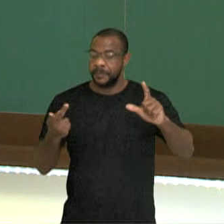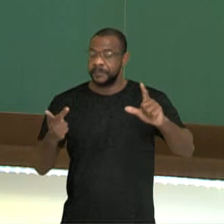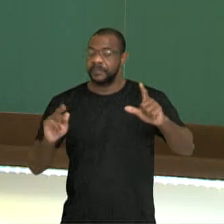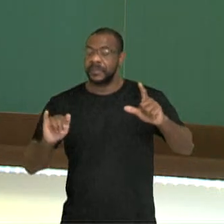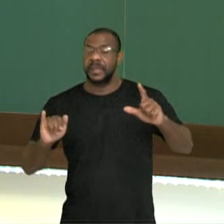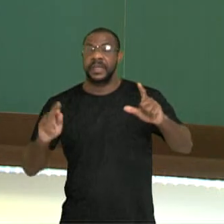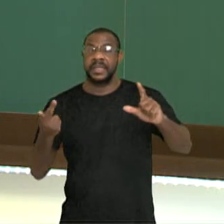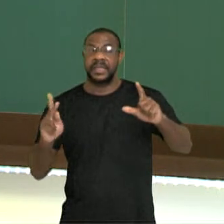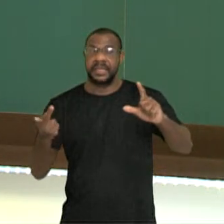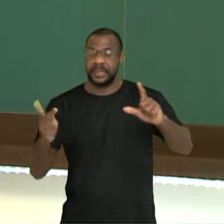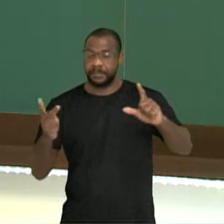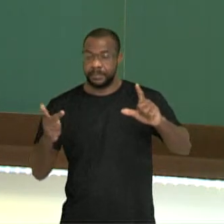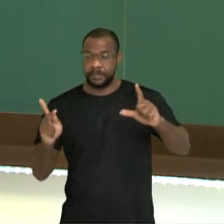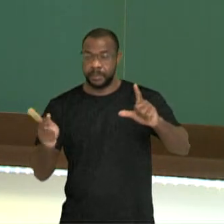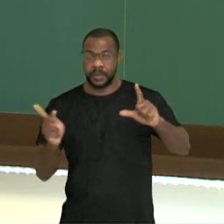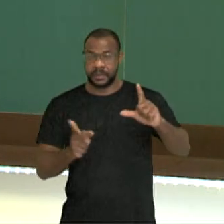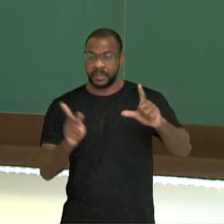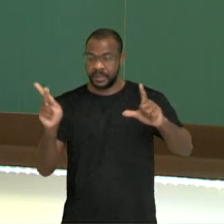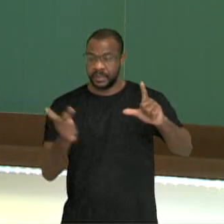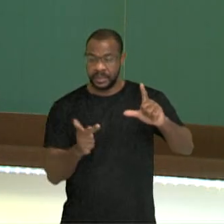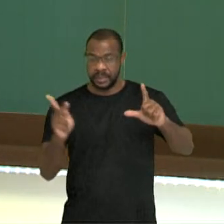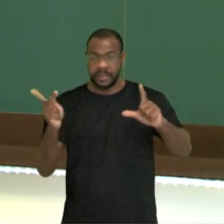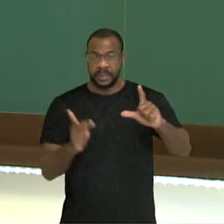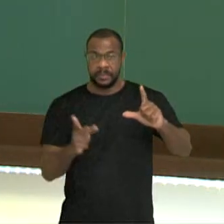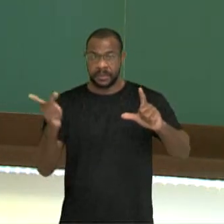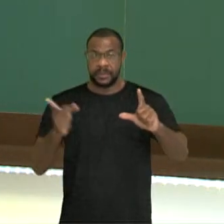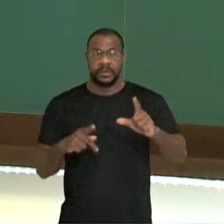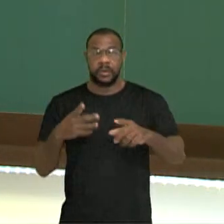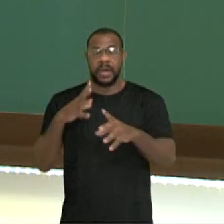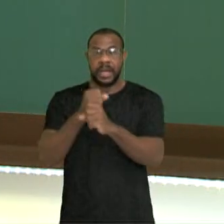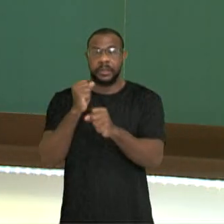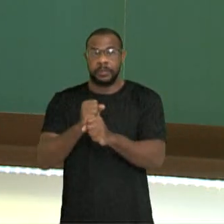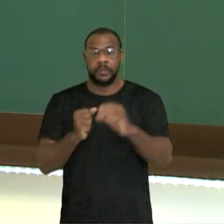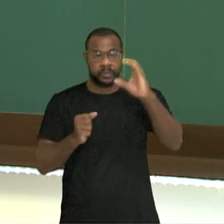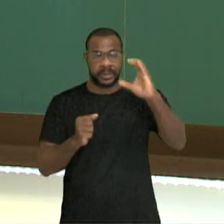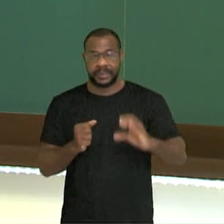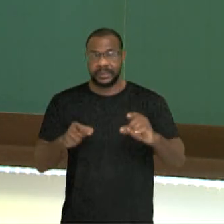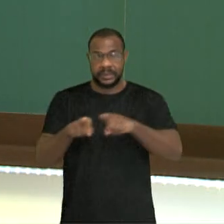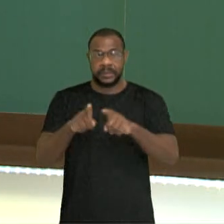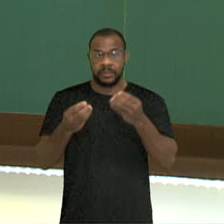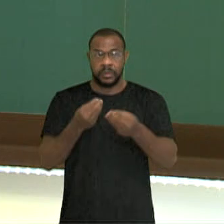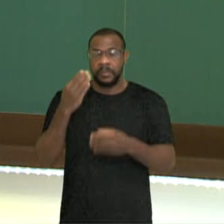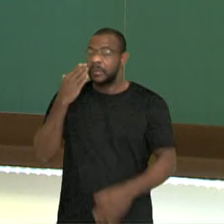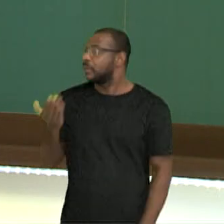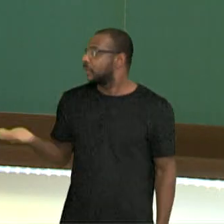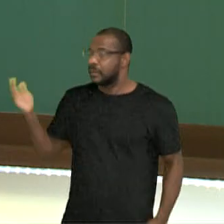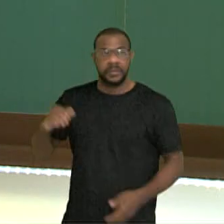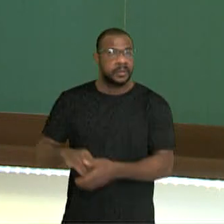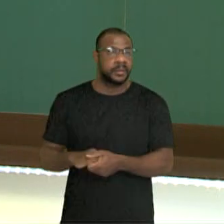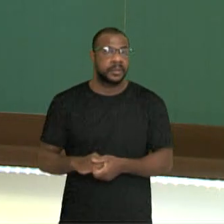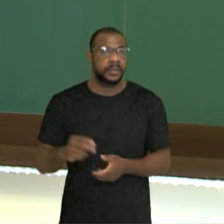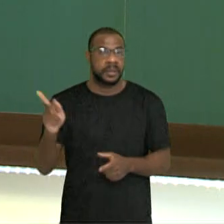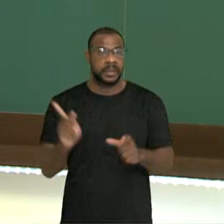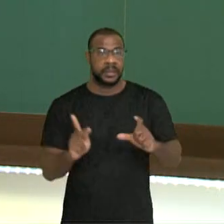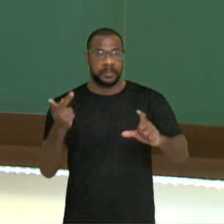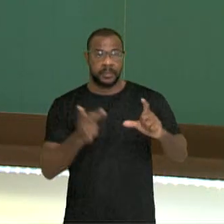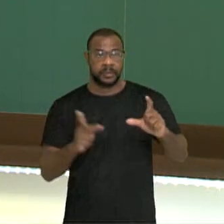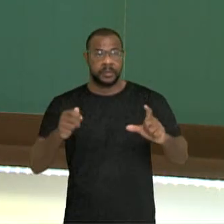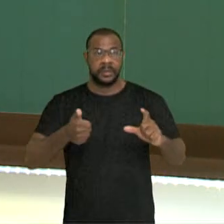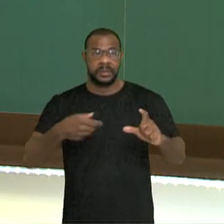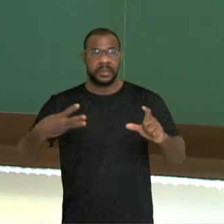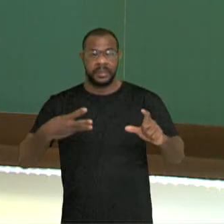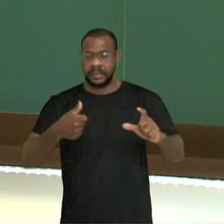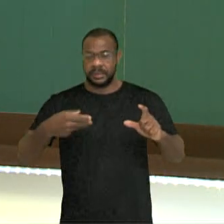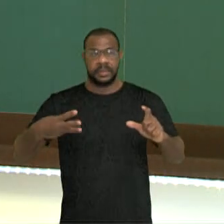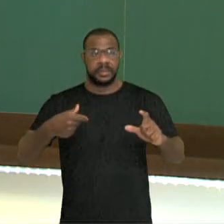é igual à soma do quadrado dos catetos. Então, vamos aplicar exatamente isso. Ó. Hipotenusa vale 13 ao